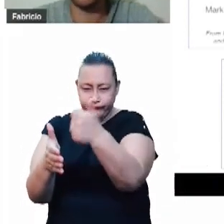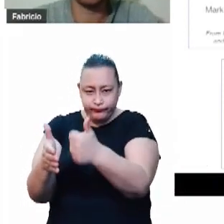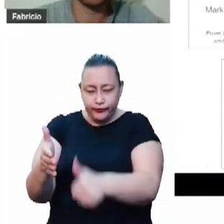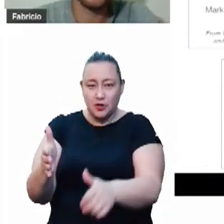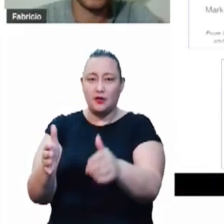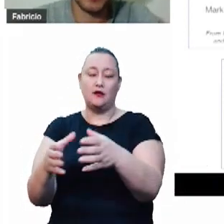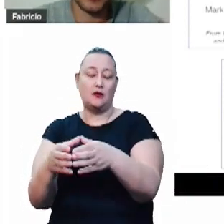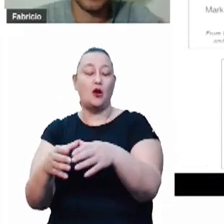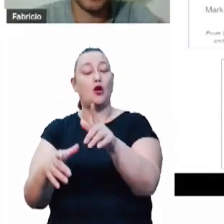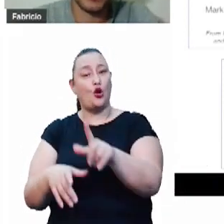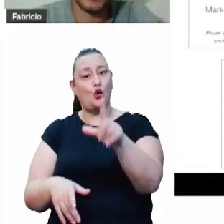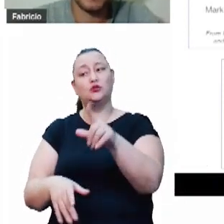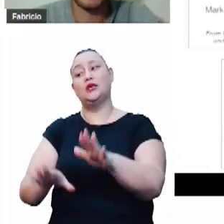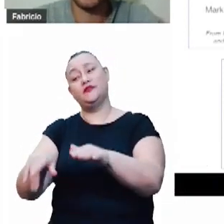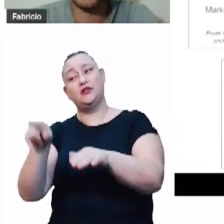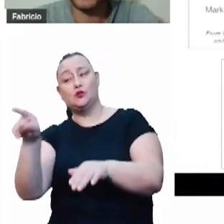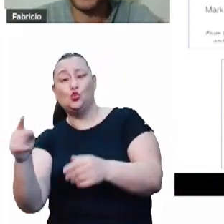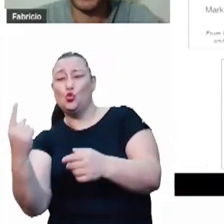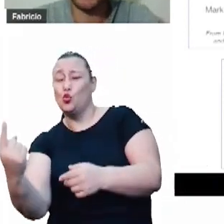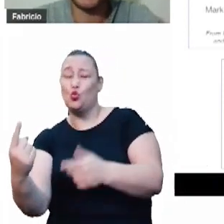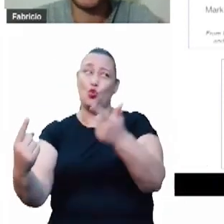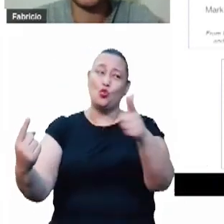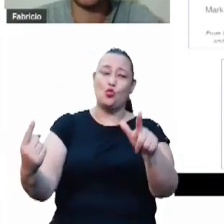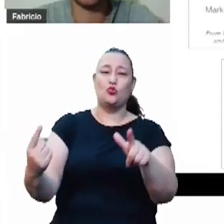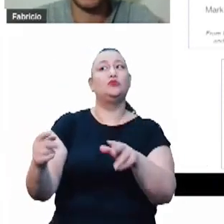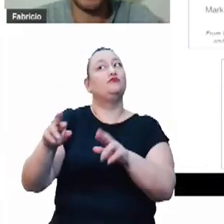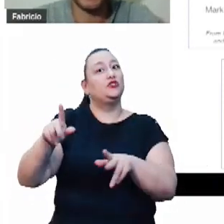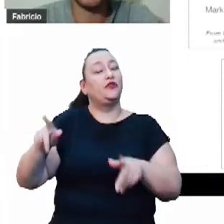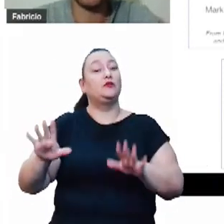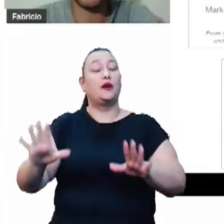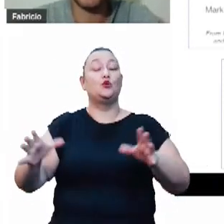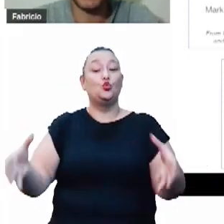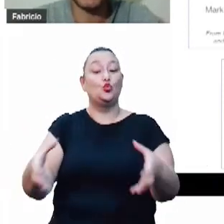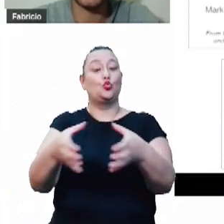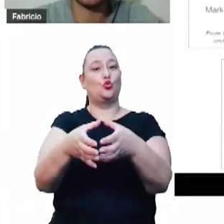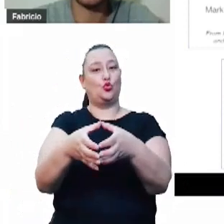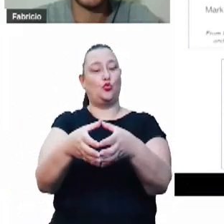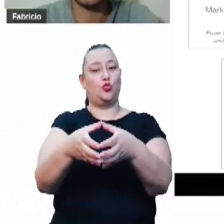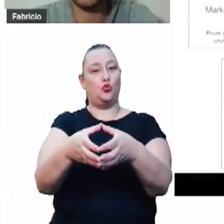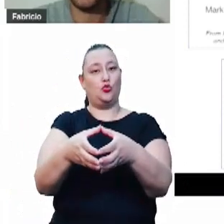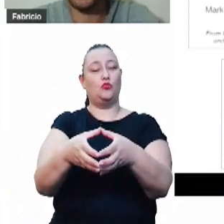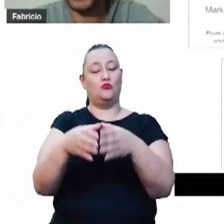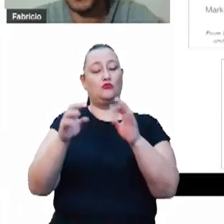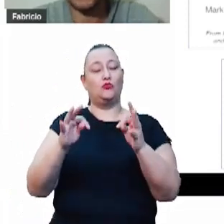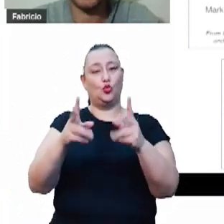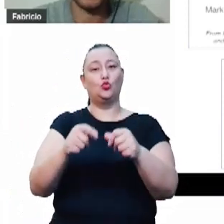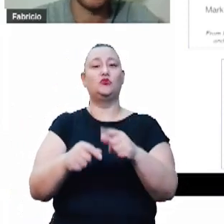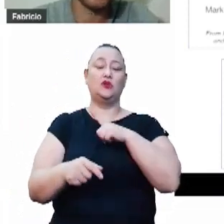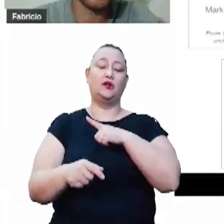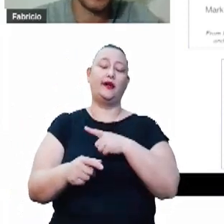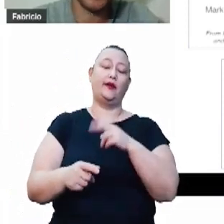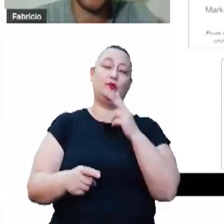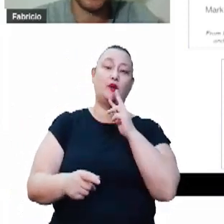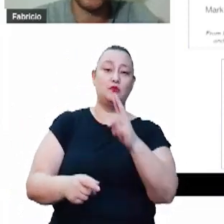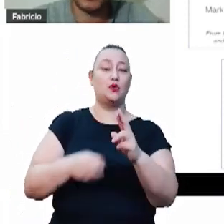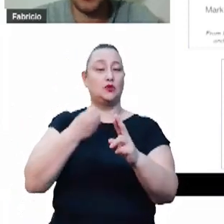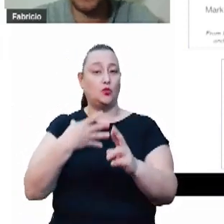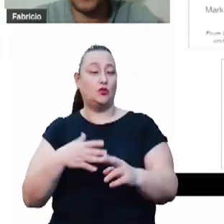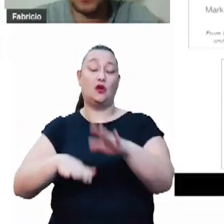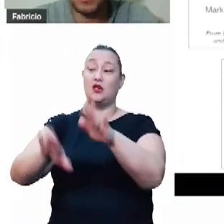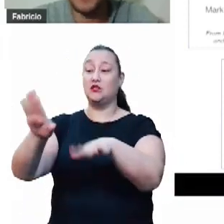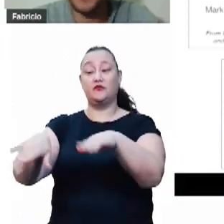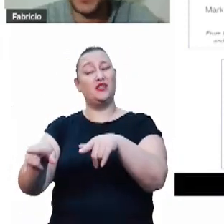porventura, um ou outro pode não ter, e por isso a gente acaba dizendo assim, um tratamento é uma alternativa. Então, em algumas pessoas pode